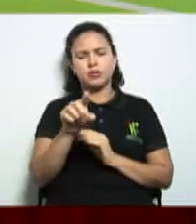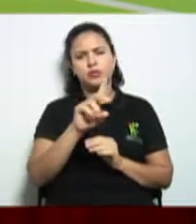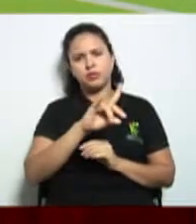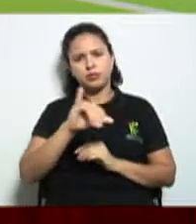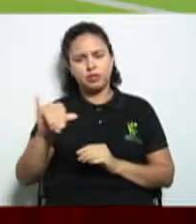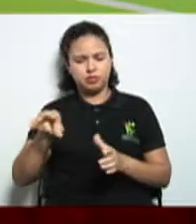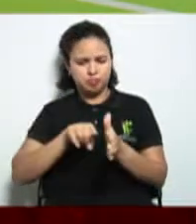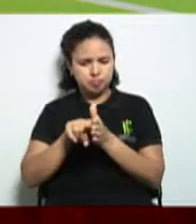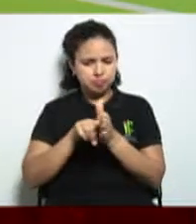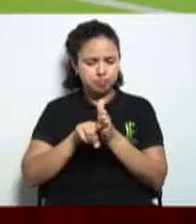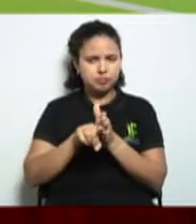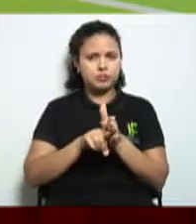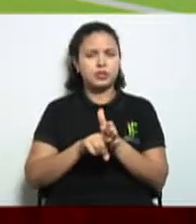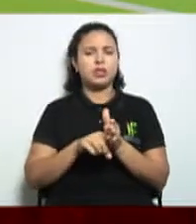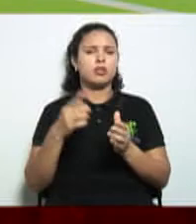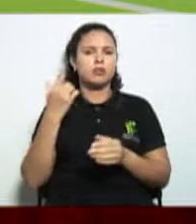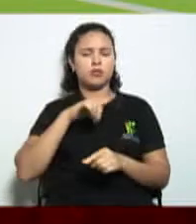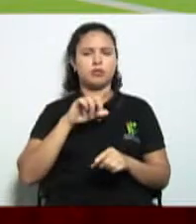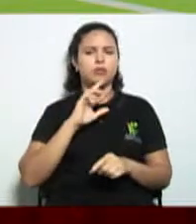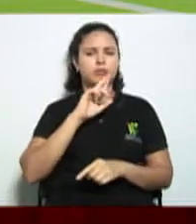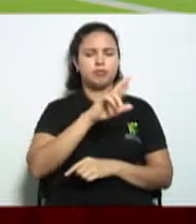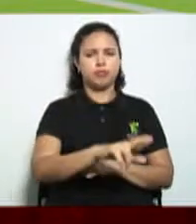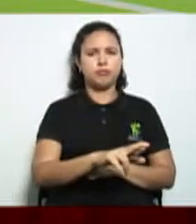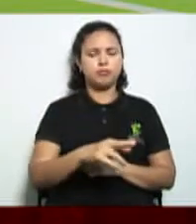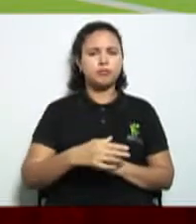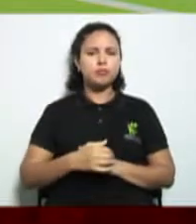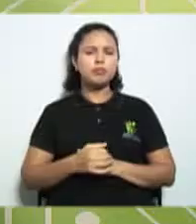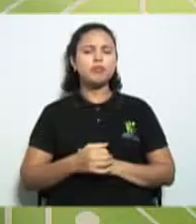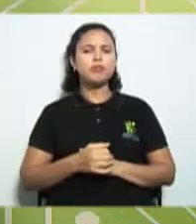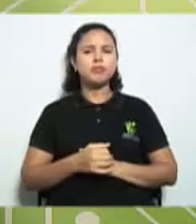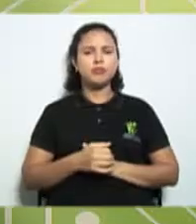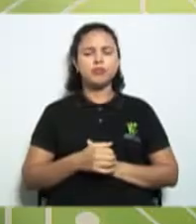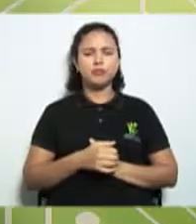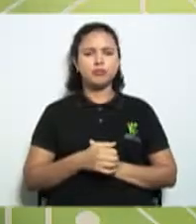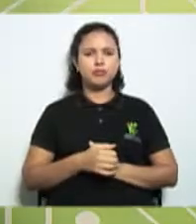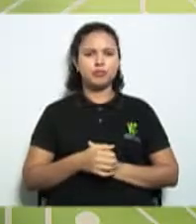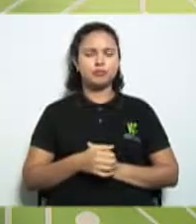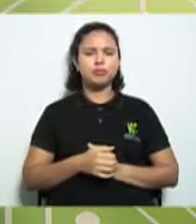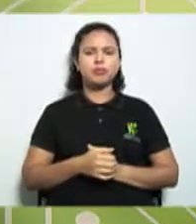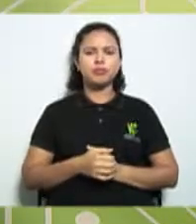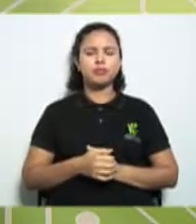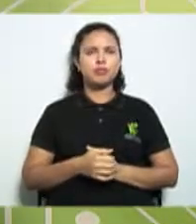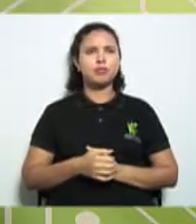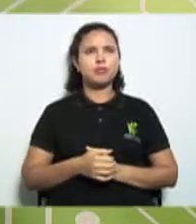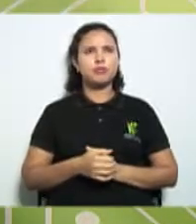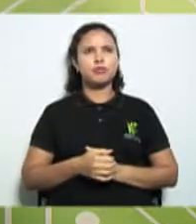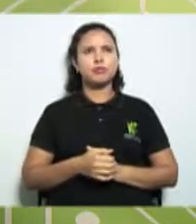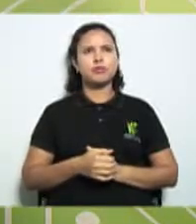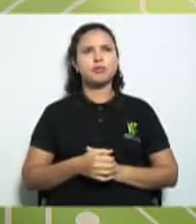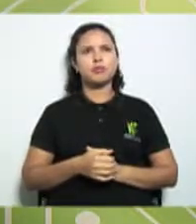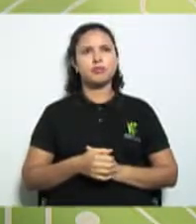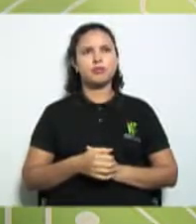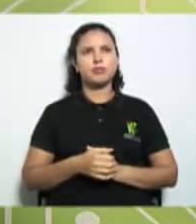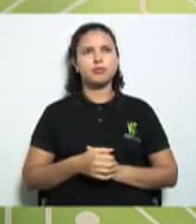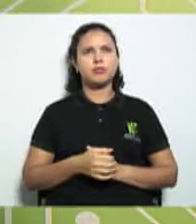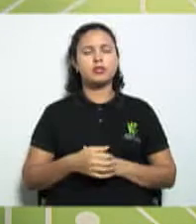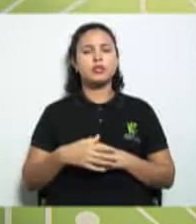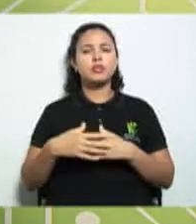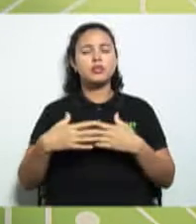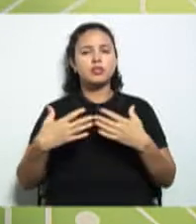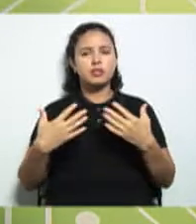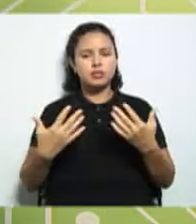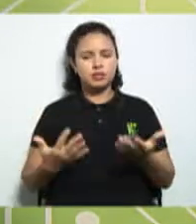pesquisar para poder responder essa pergunta. O problema é um problema, né? Então, essa que é a verdade, né? Uma coisa é uma